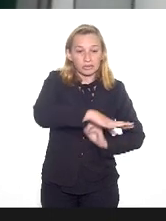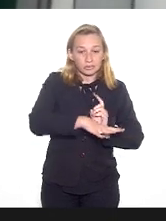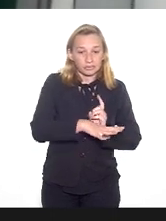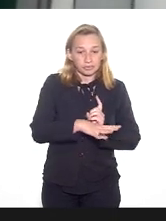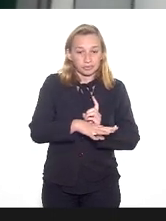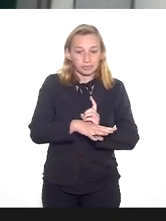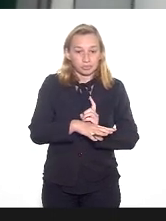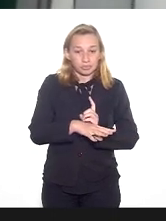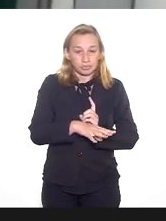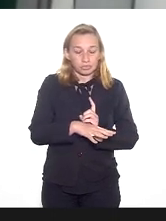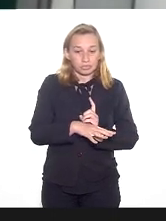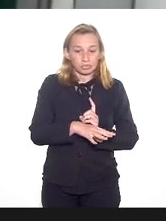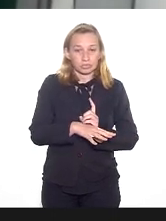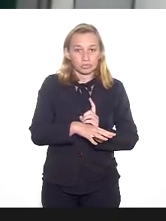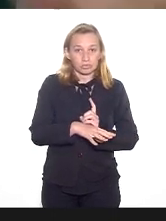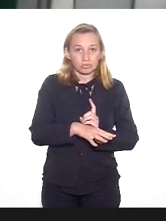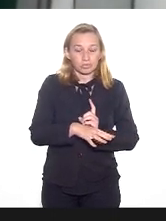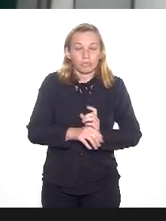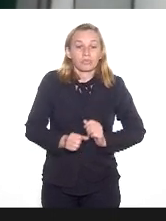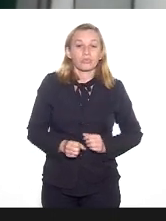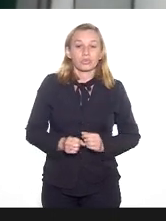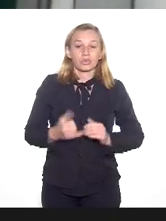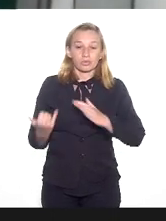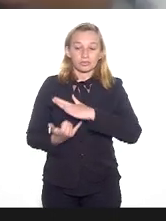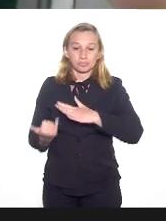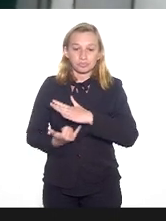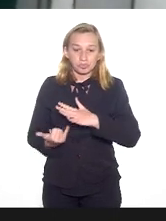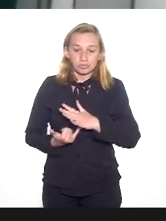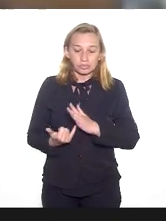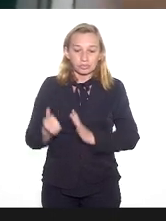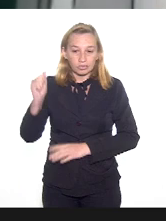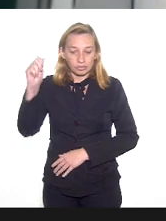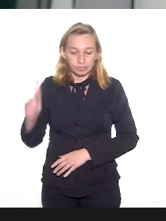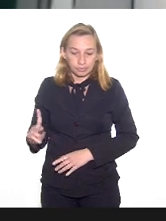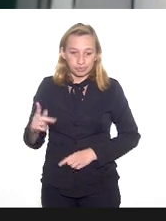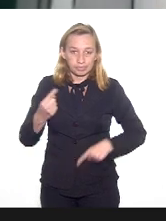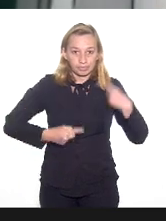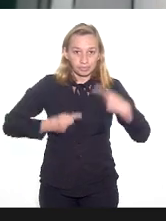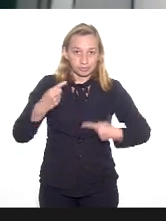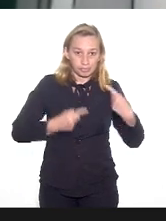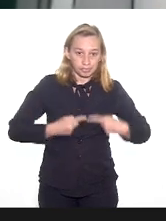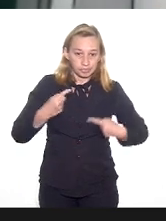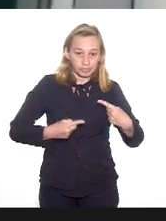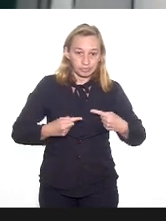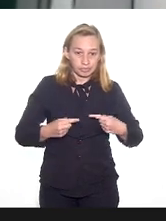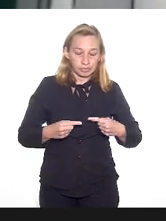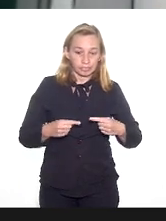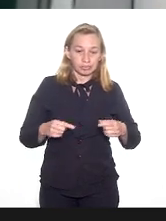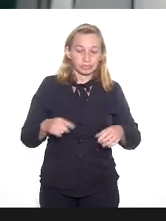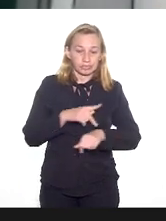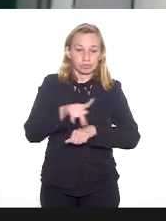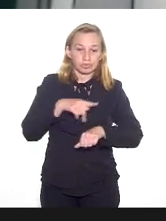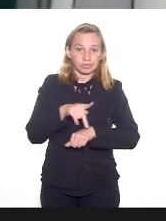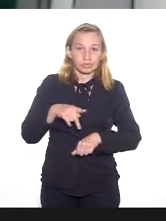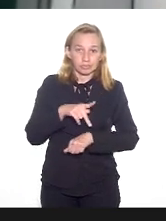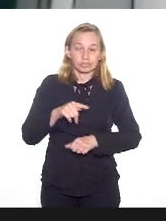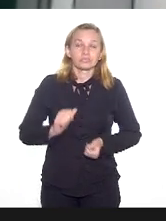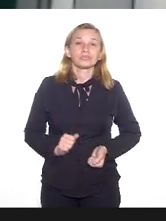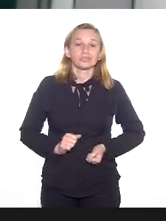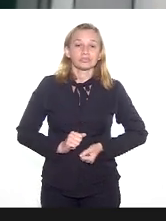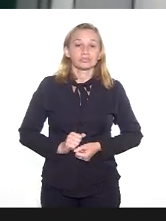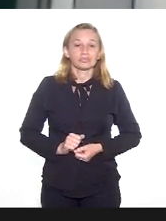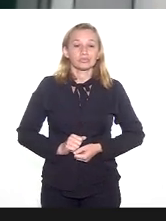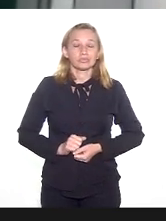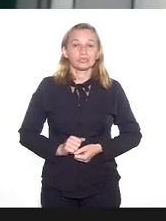país, é uma expressão que ela usa, né? Que o Instituto da Aposentadoria talvez seja a principal política social do país. Então, dizer da importância